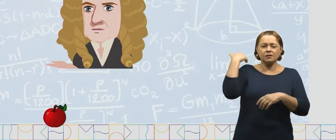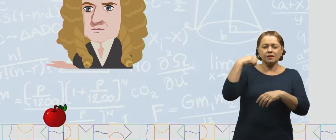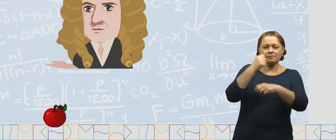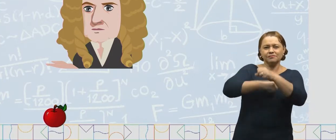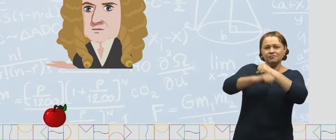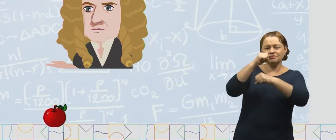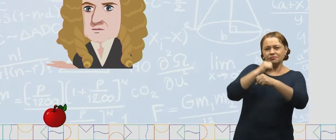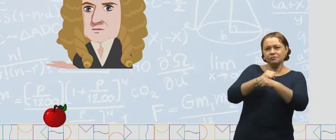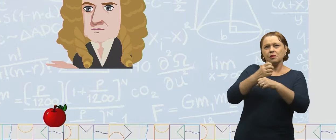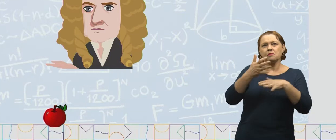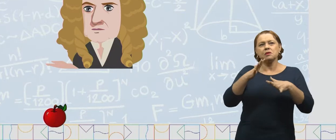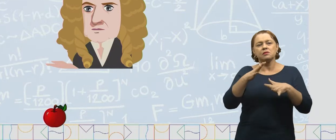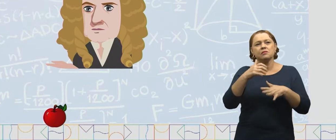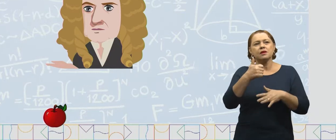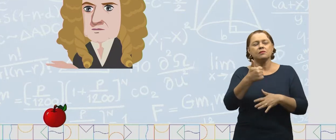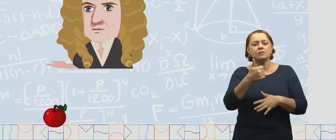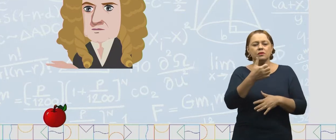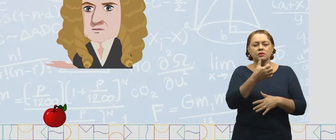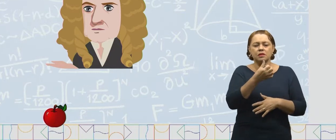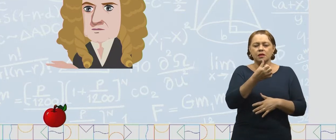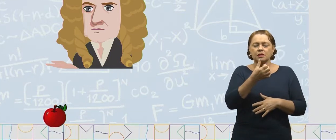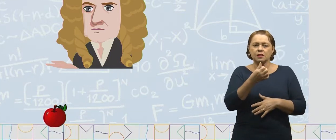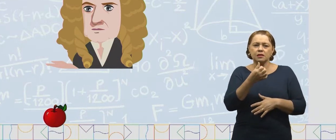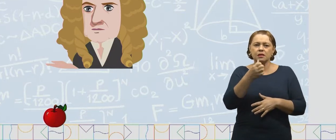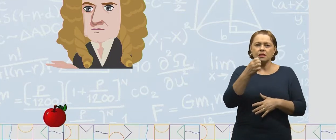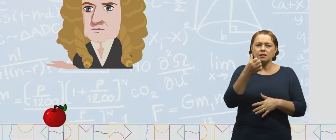naquela época, lá pelos anos de